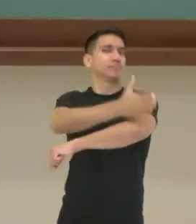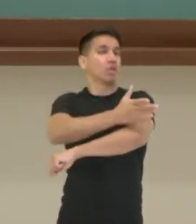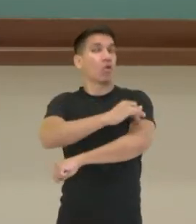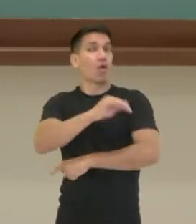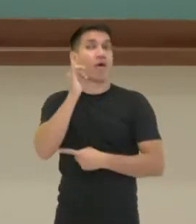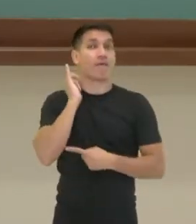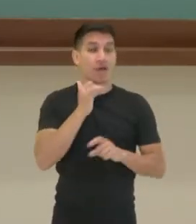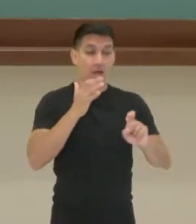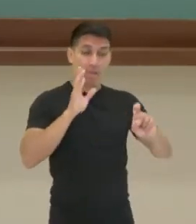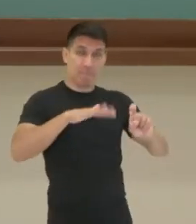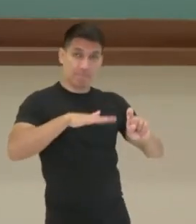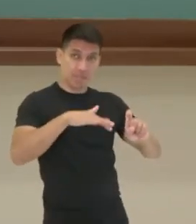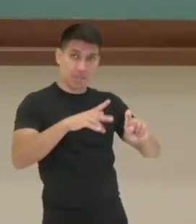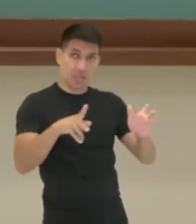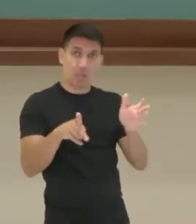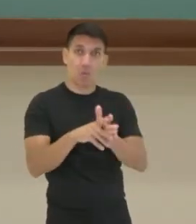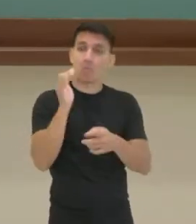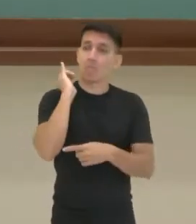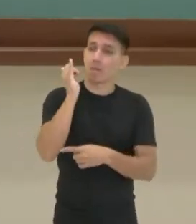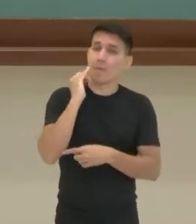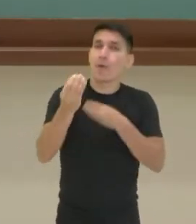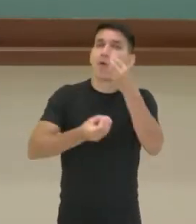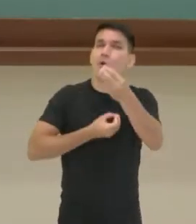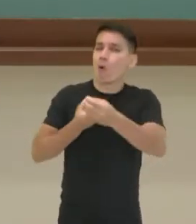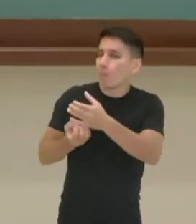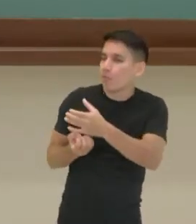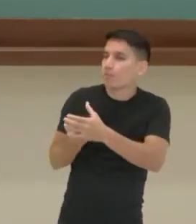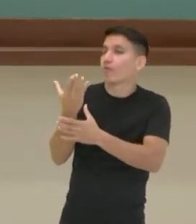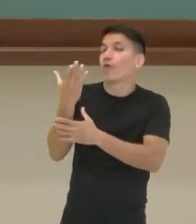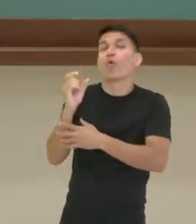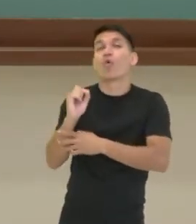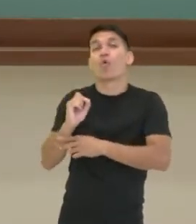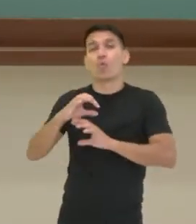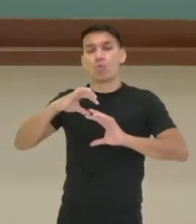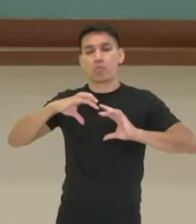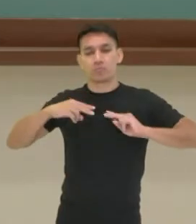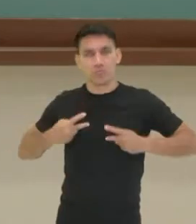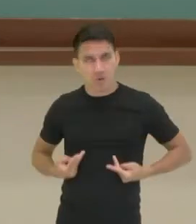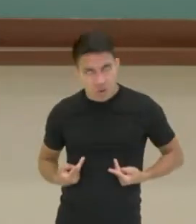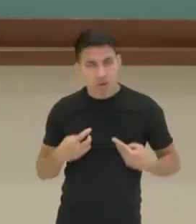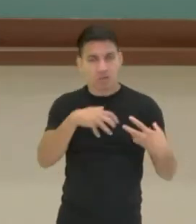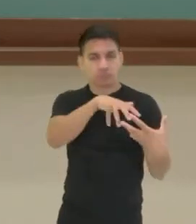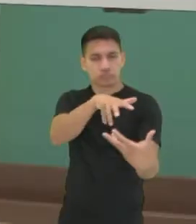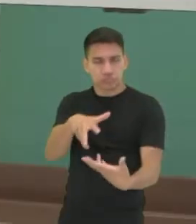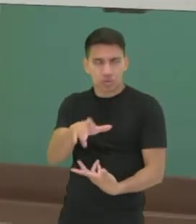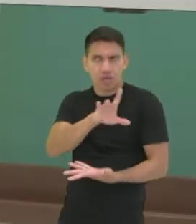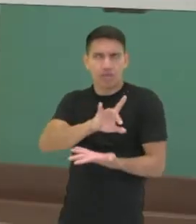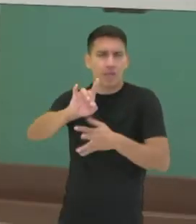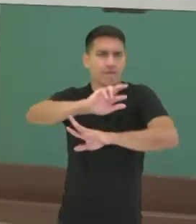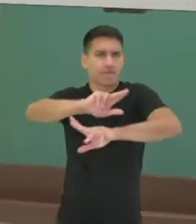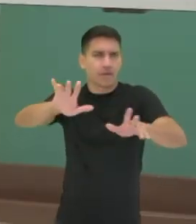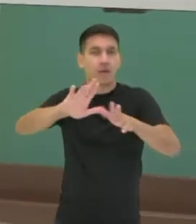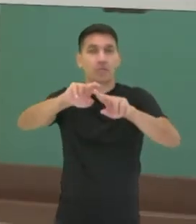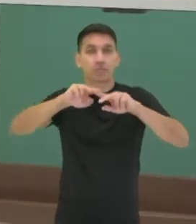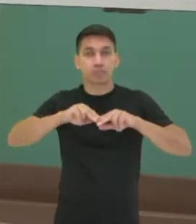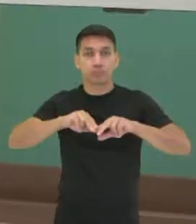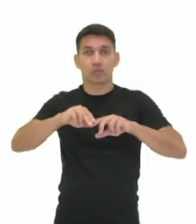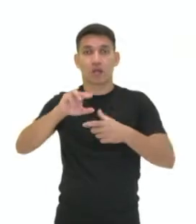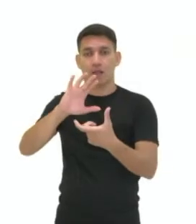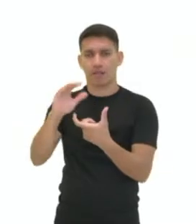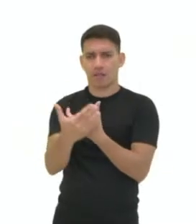narrativa da origem do homem, do mundo, dos deuses e das coisas. A palavra mito tem origem no